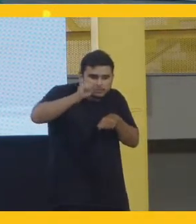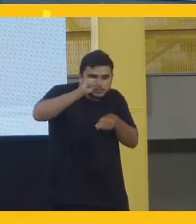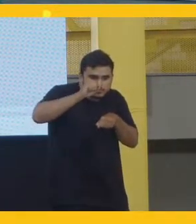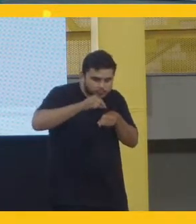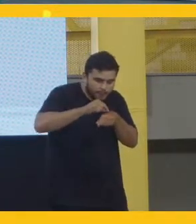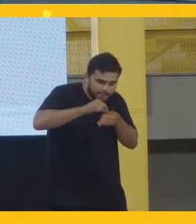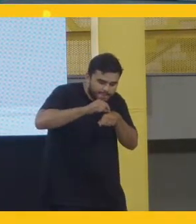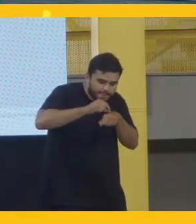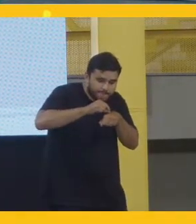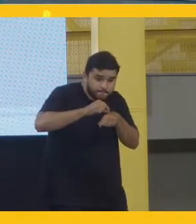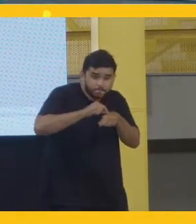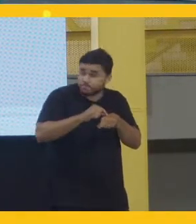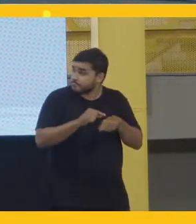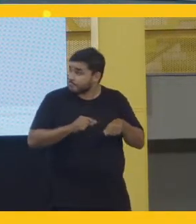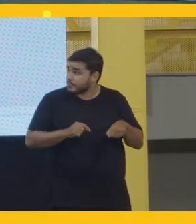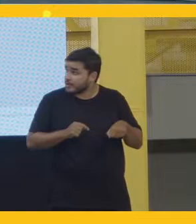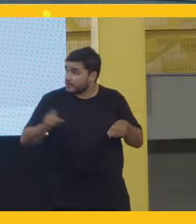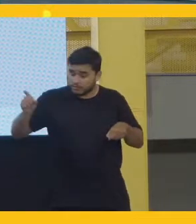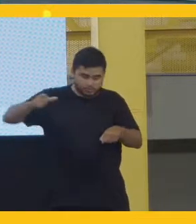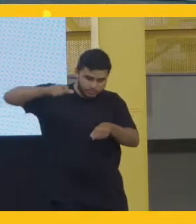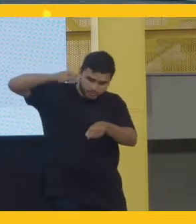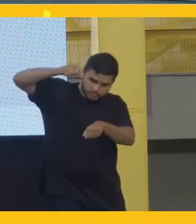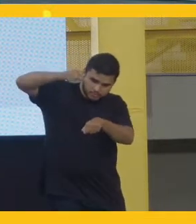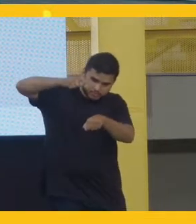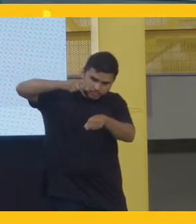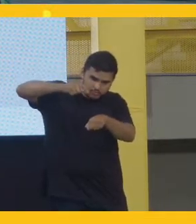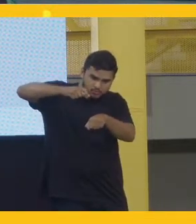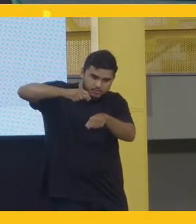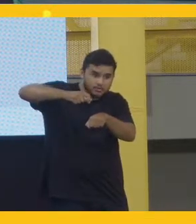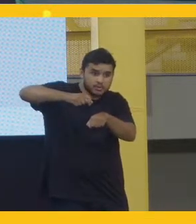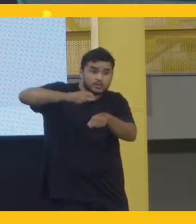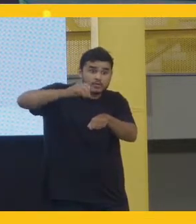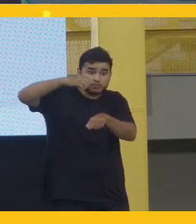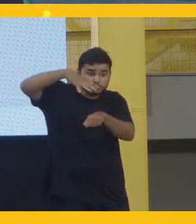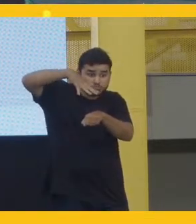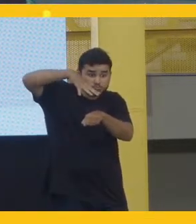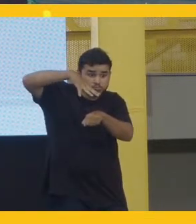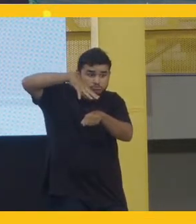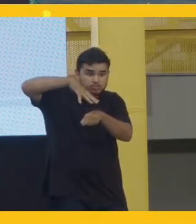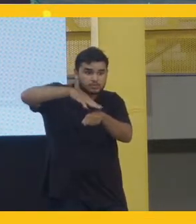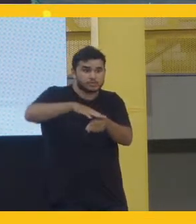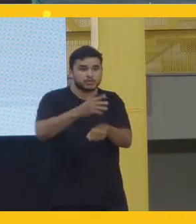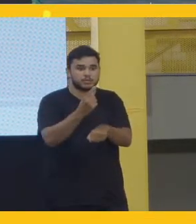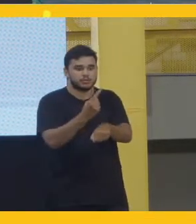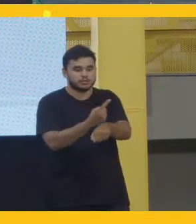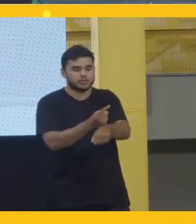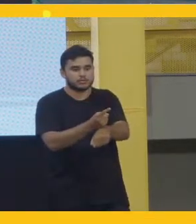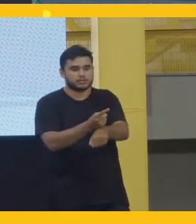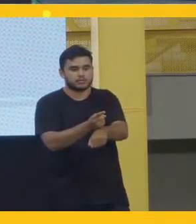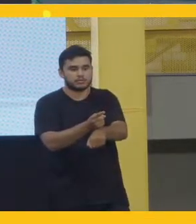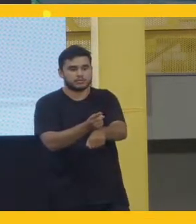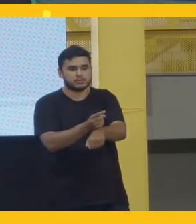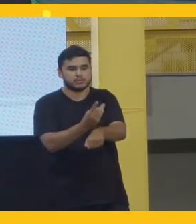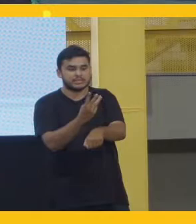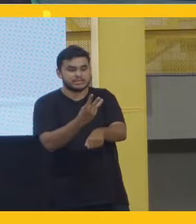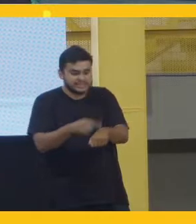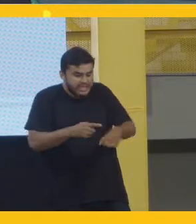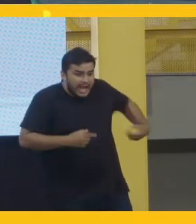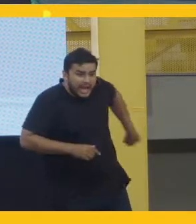Aí você vai pegar a luz e vai colocar em cima da bolinha preta. Em 3 segundos você já está gritando